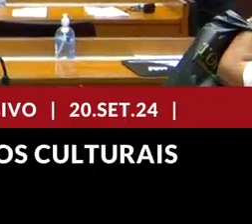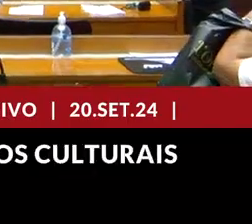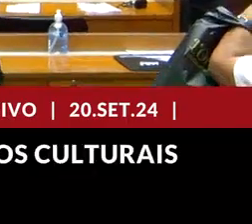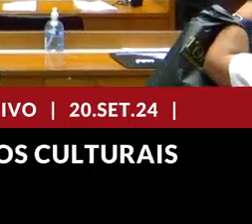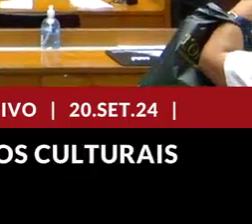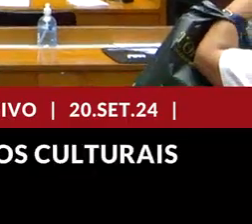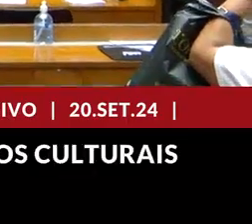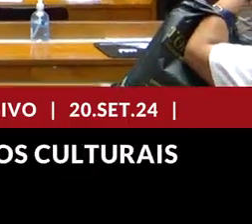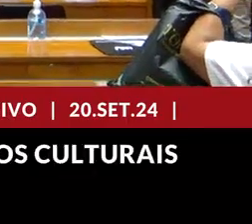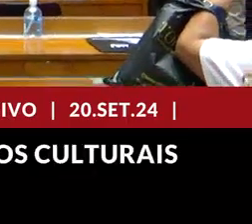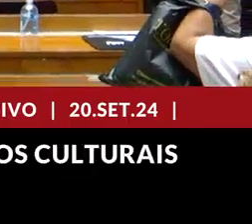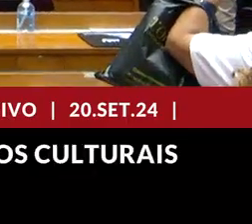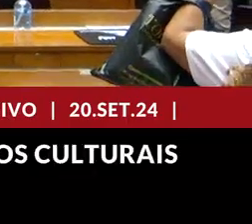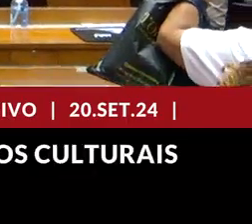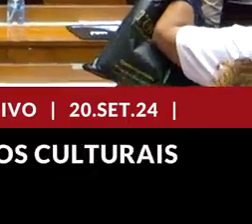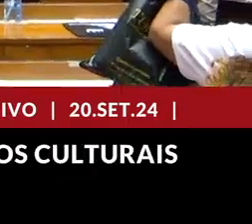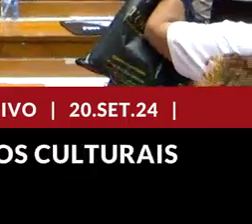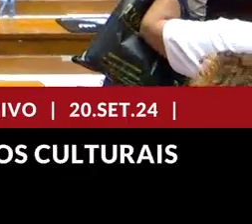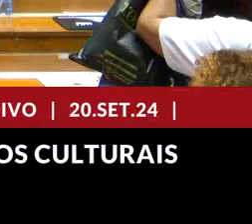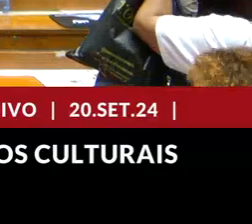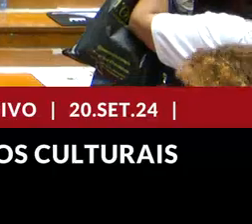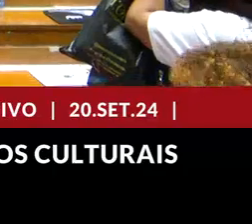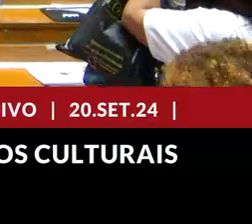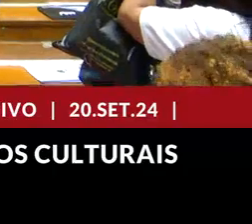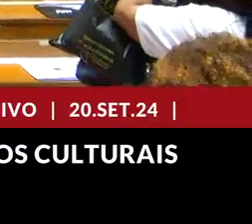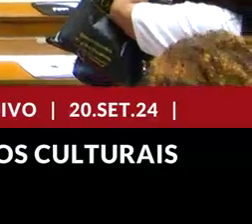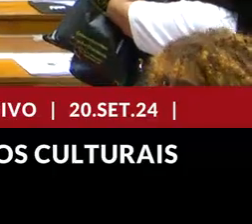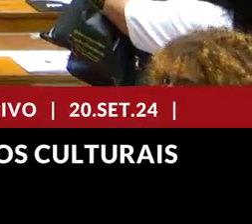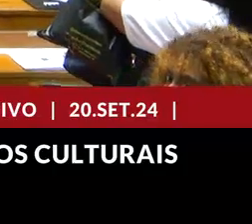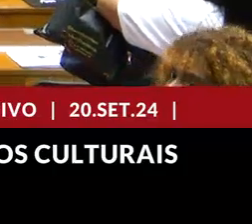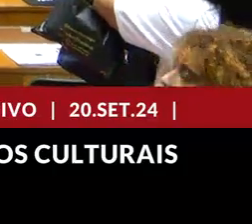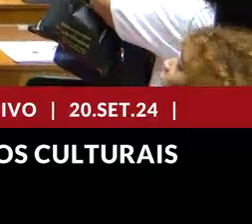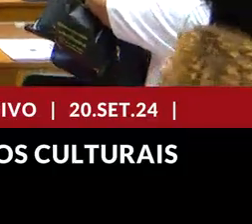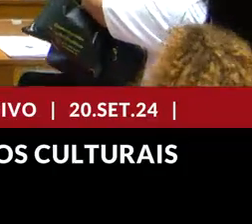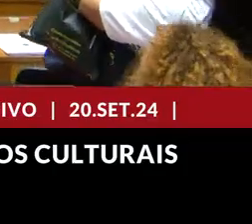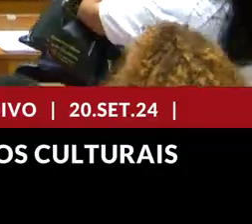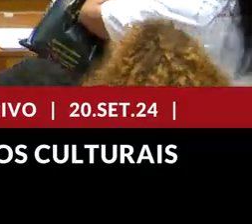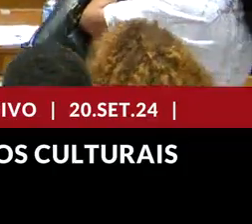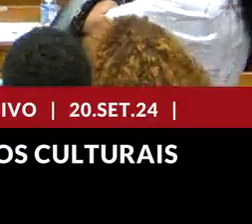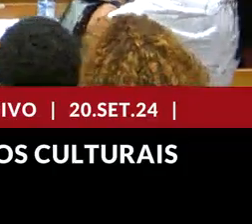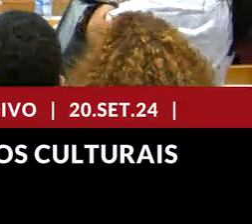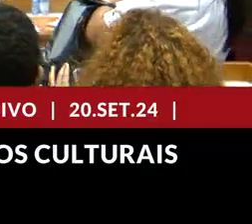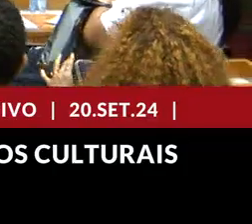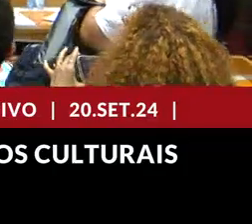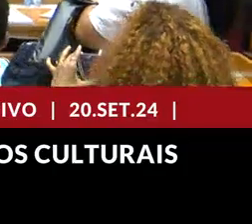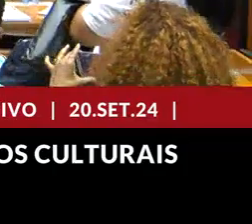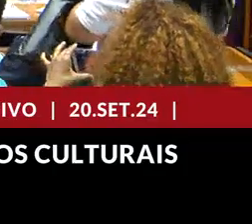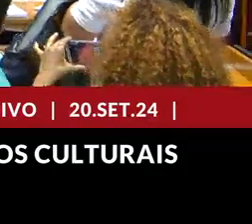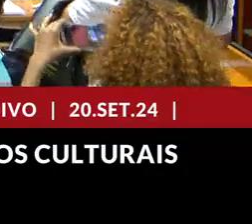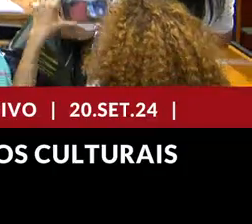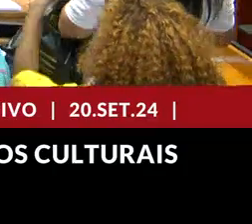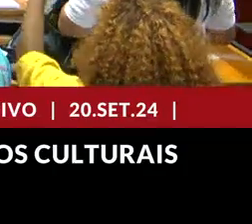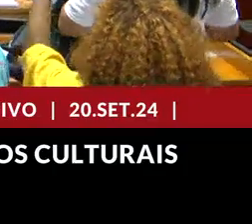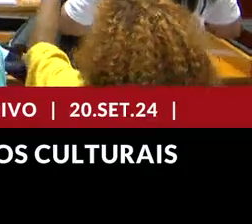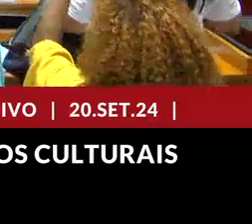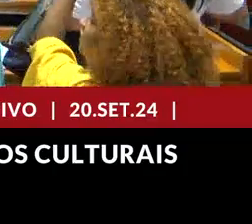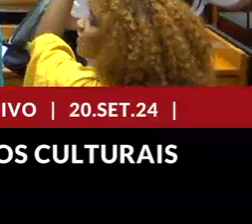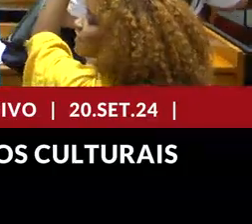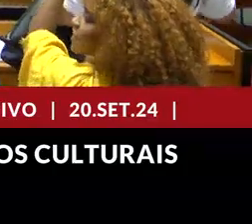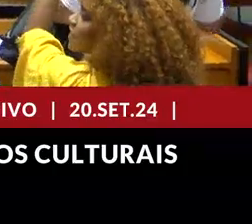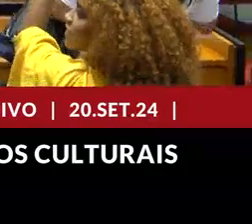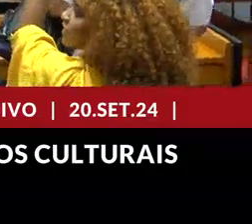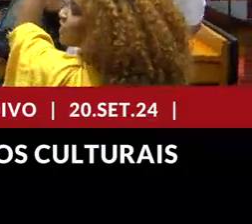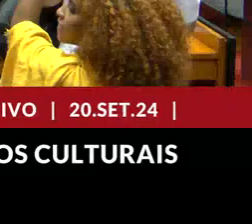escolhido entre três temas eh num grupo de trabalho que ocorreu ontem então o tema do ano do ano que vem é